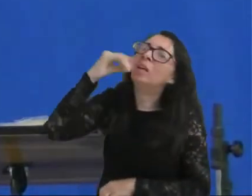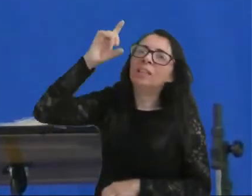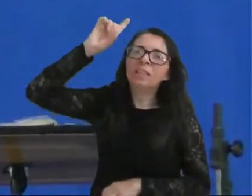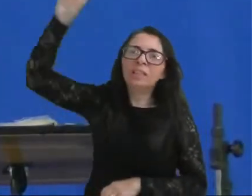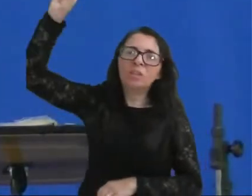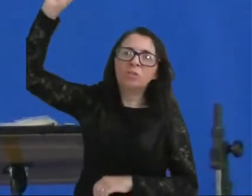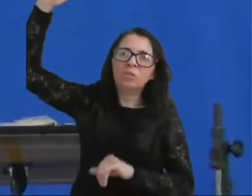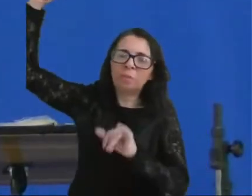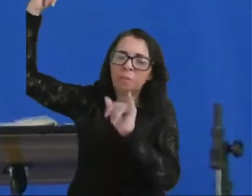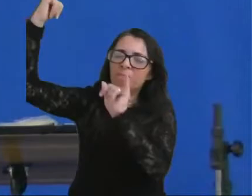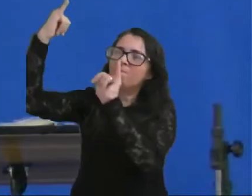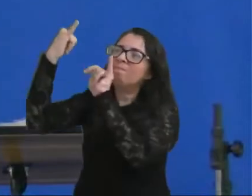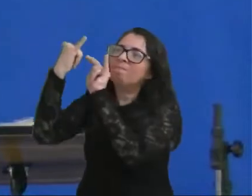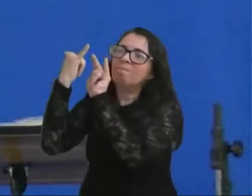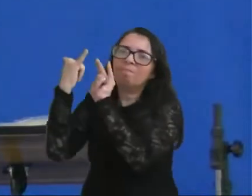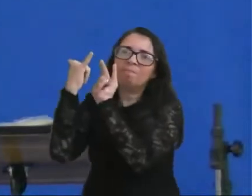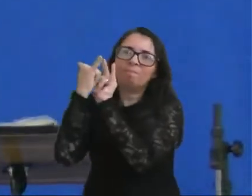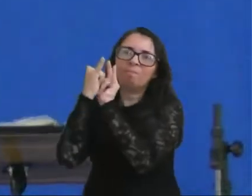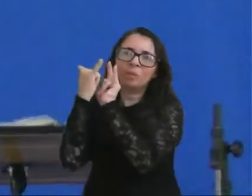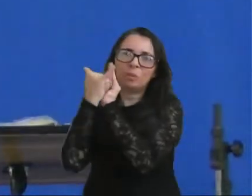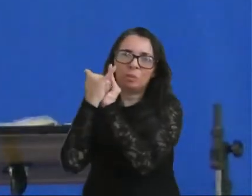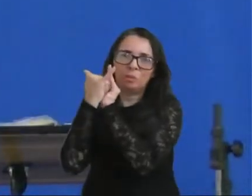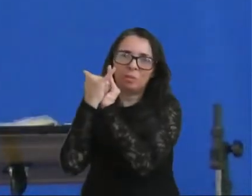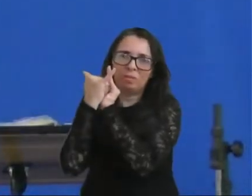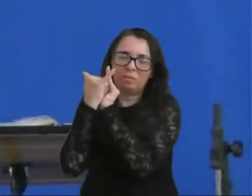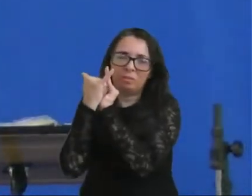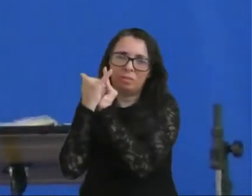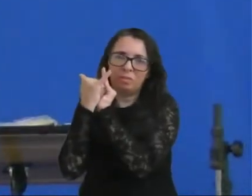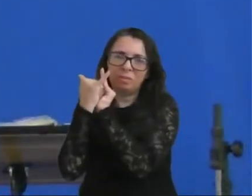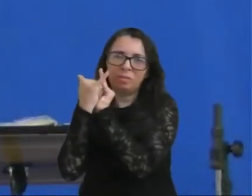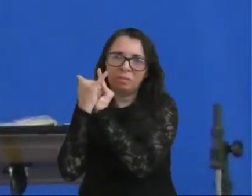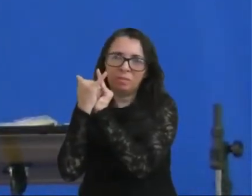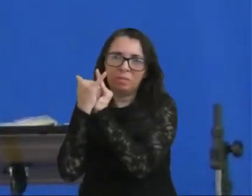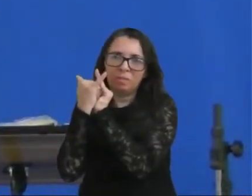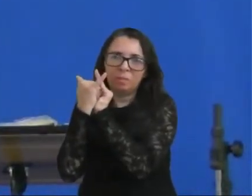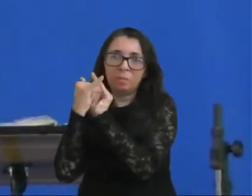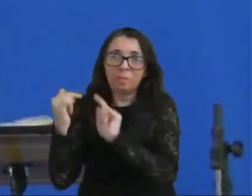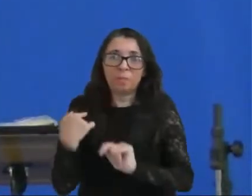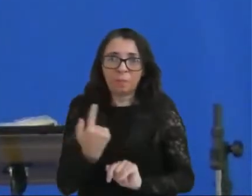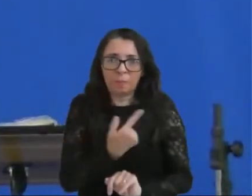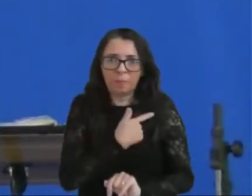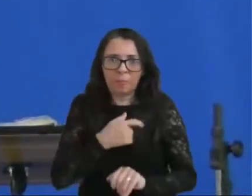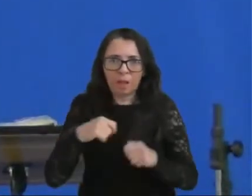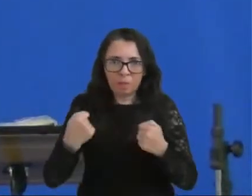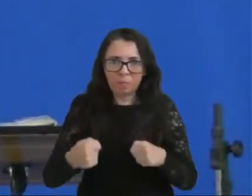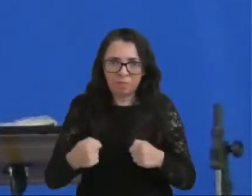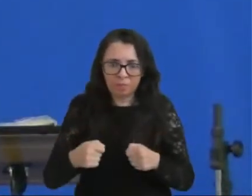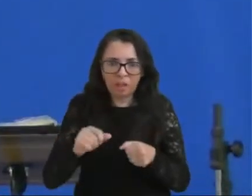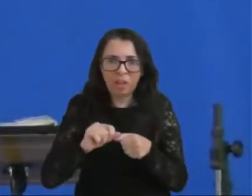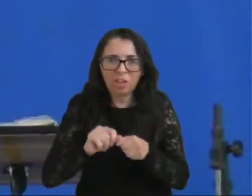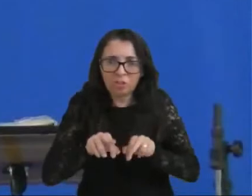Judas simplesmente teve remorso. Pedro, por outro lado, se arrependeu